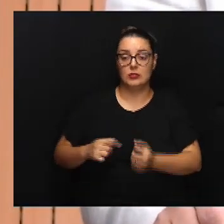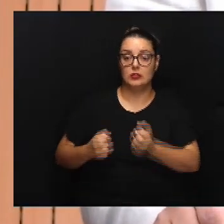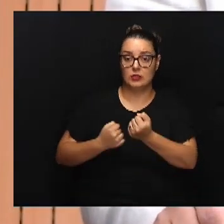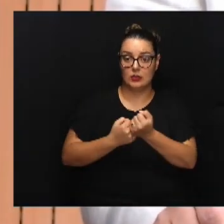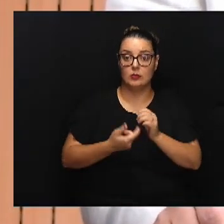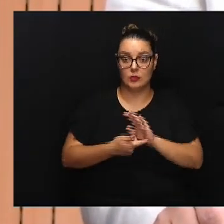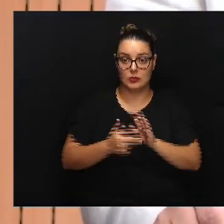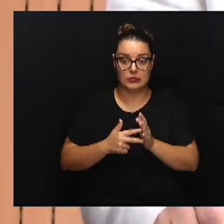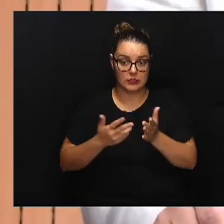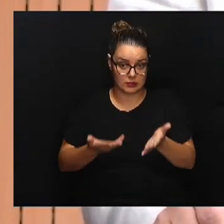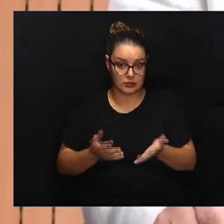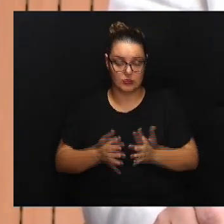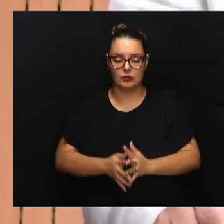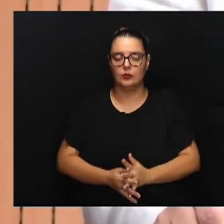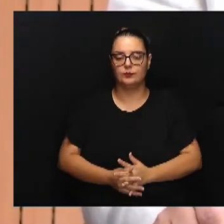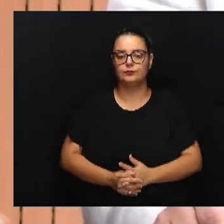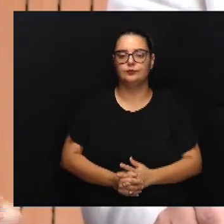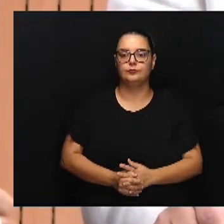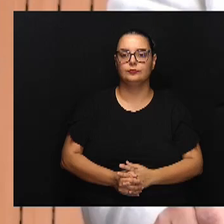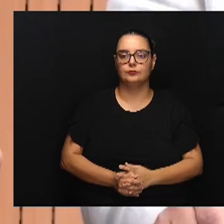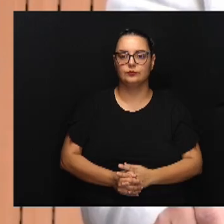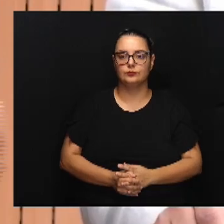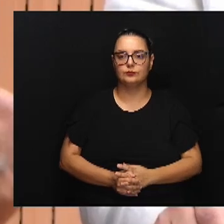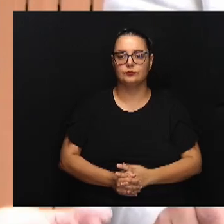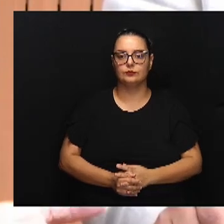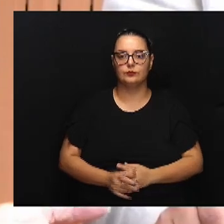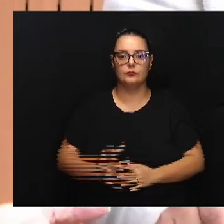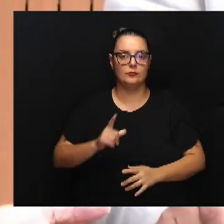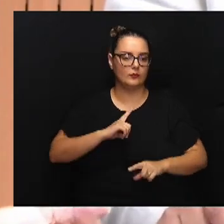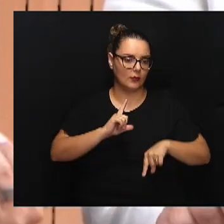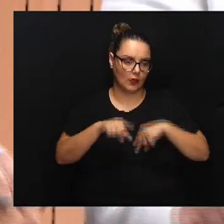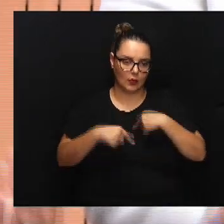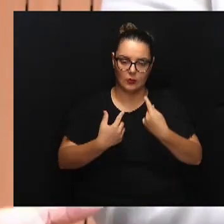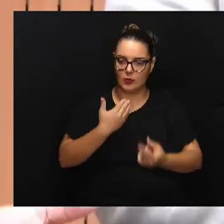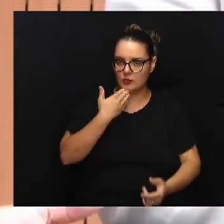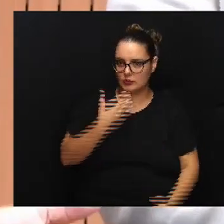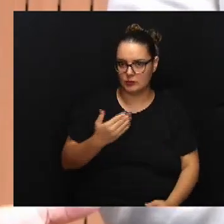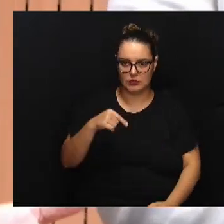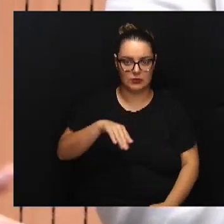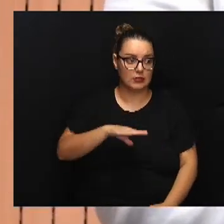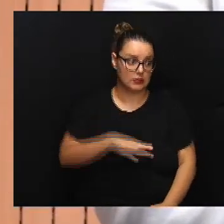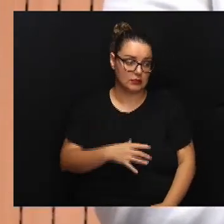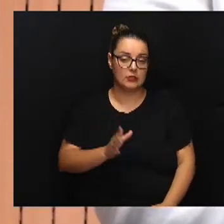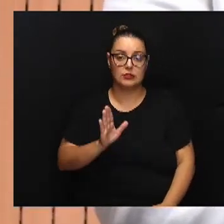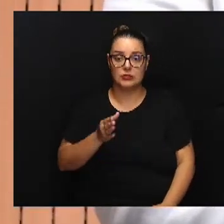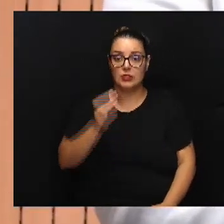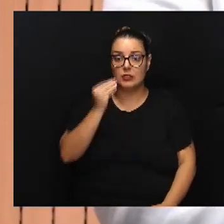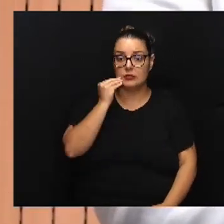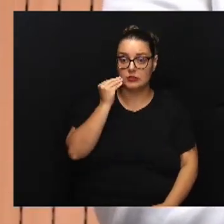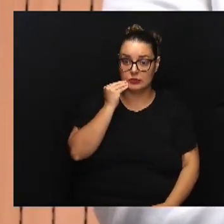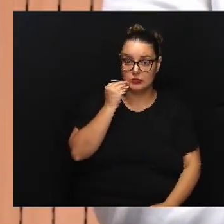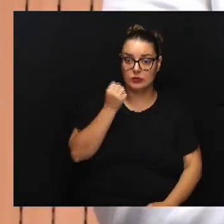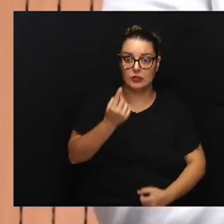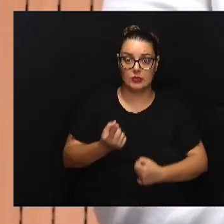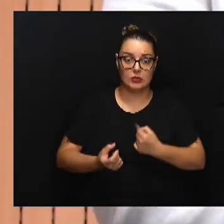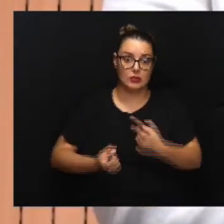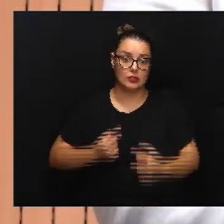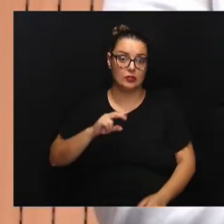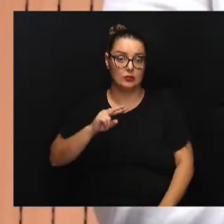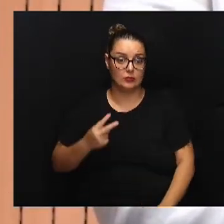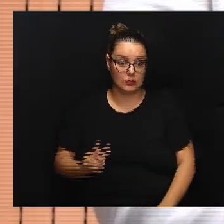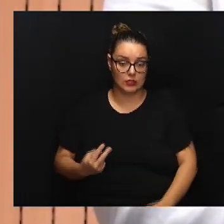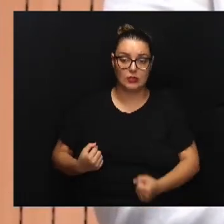nesse sentido. Temos outras demandas aqui na cidade, a gente já tentou algumas vezes